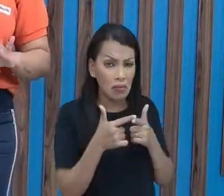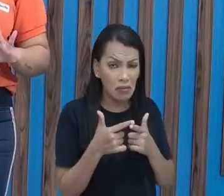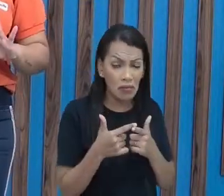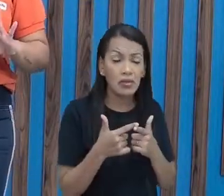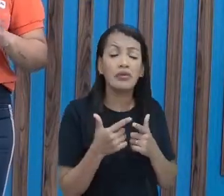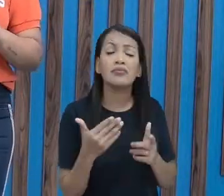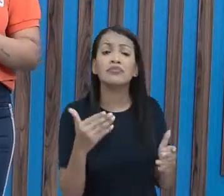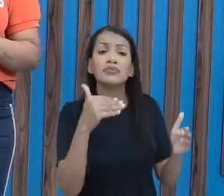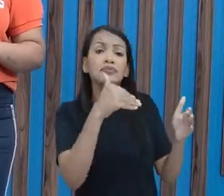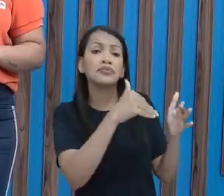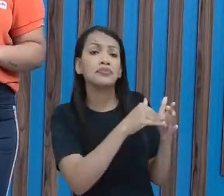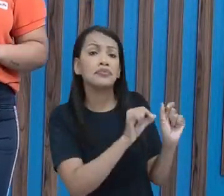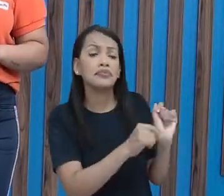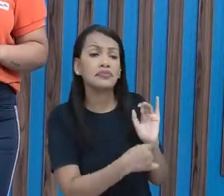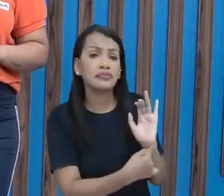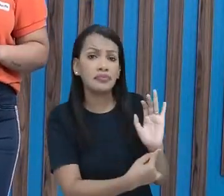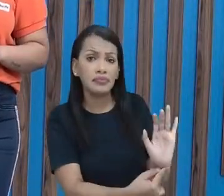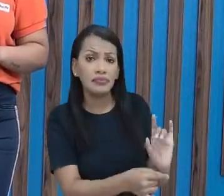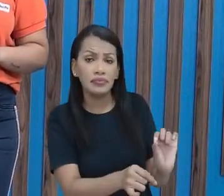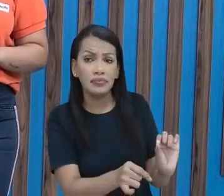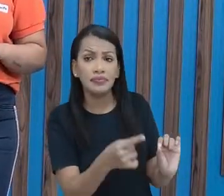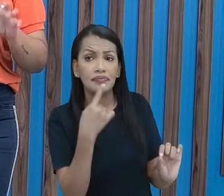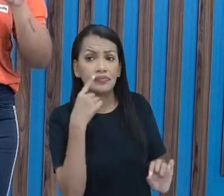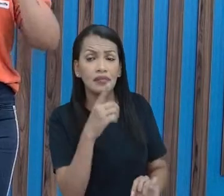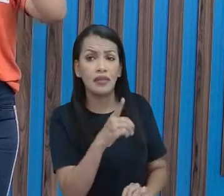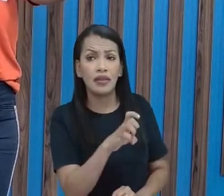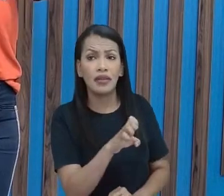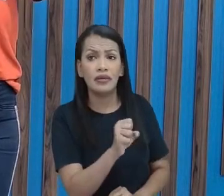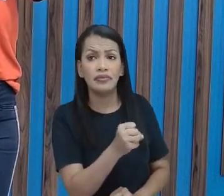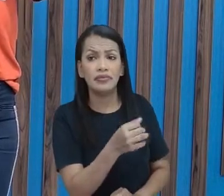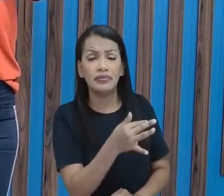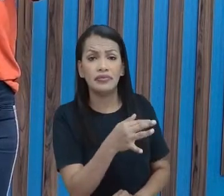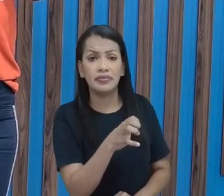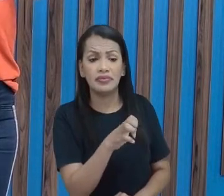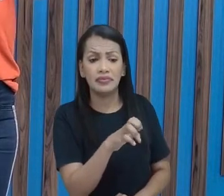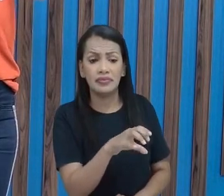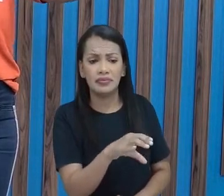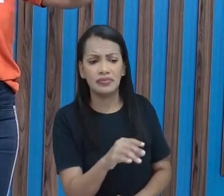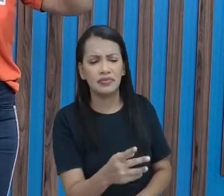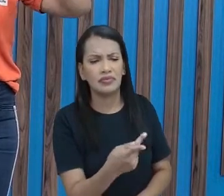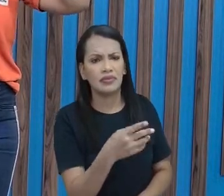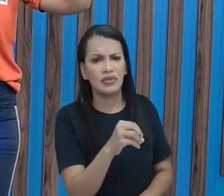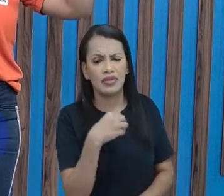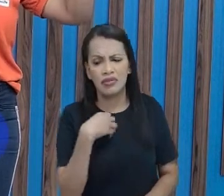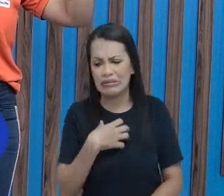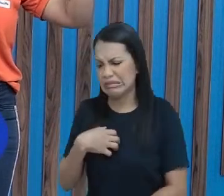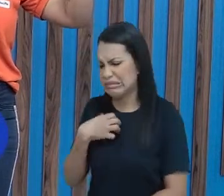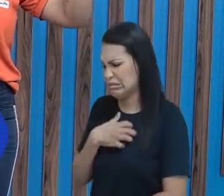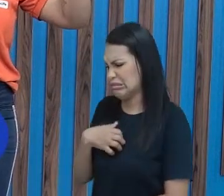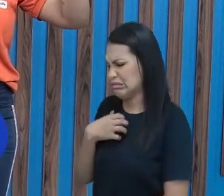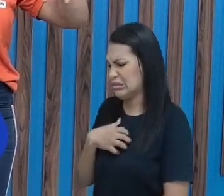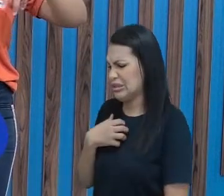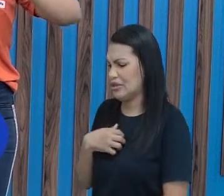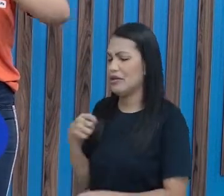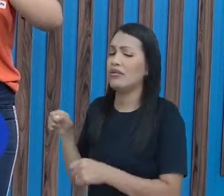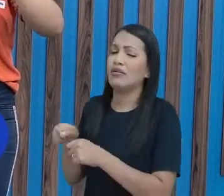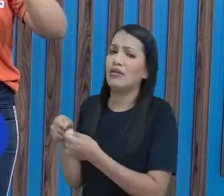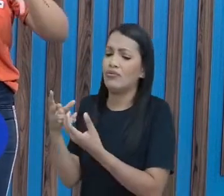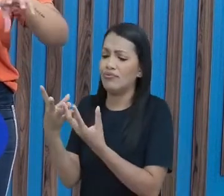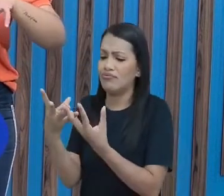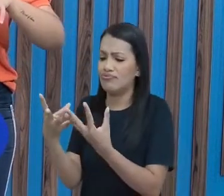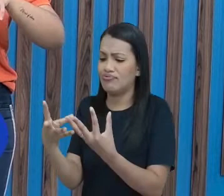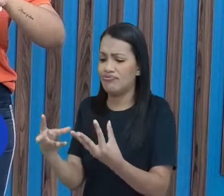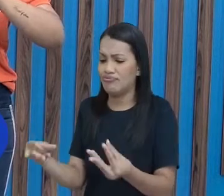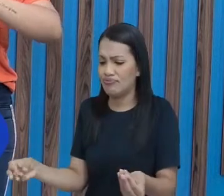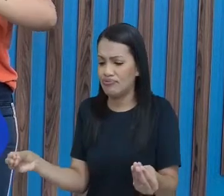por último, a gente apresentasse o desfecho. Ou seja, eu estou em crise, ela desfaz tudo que fez, ela